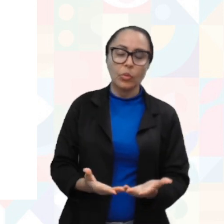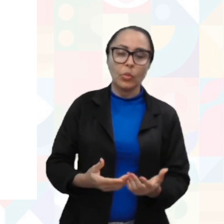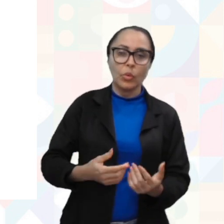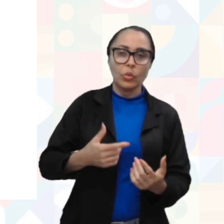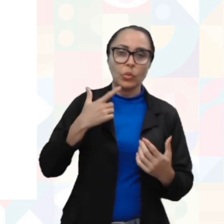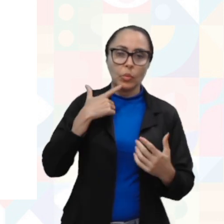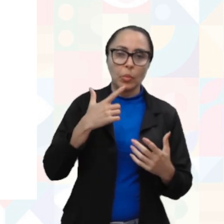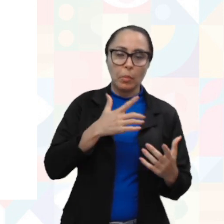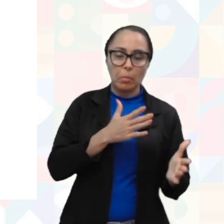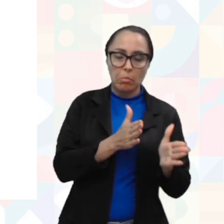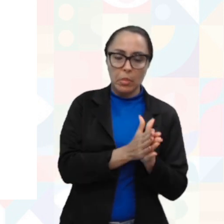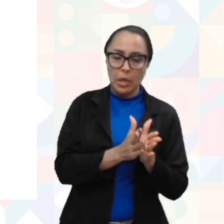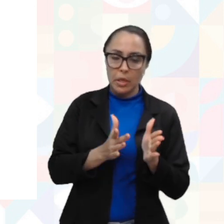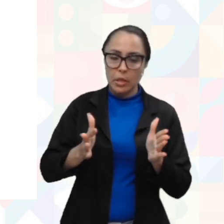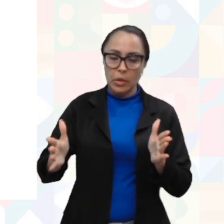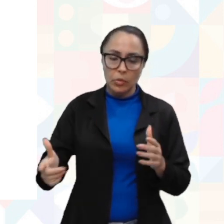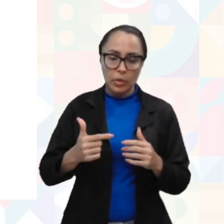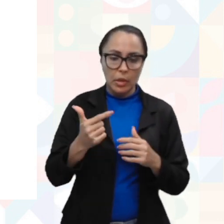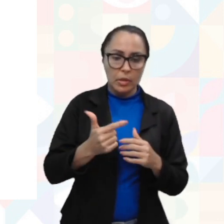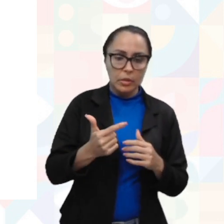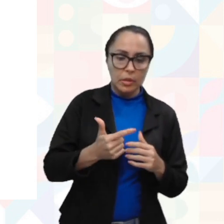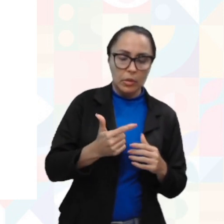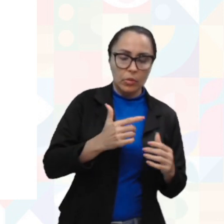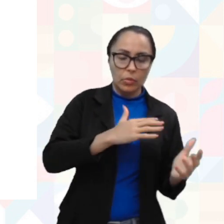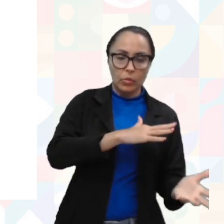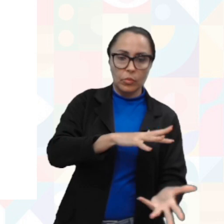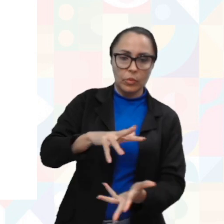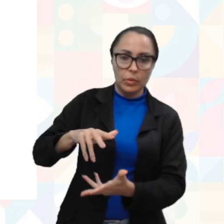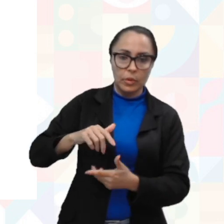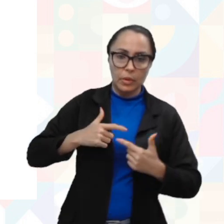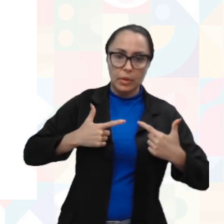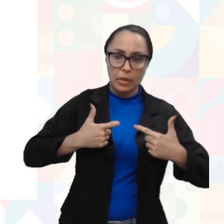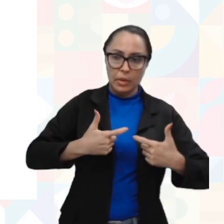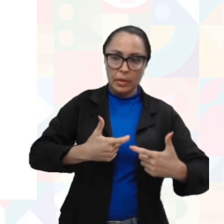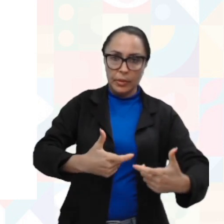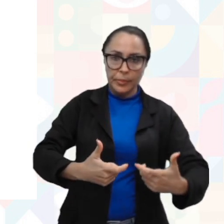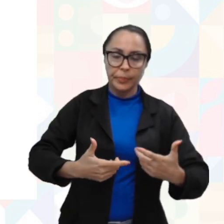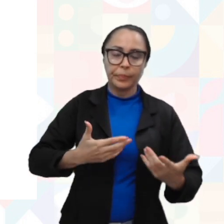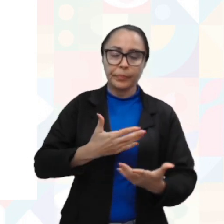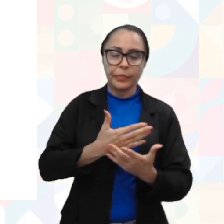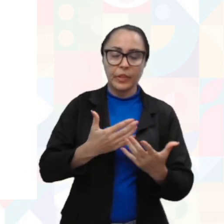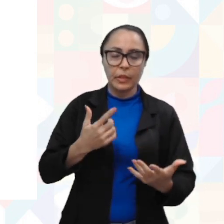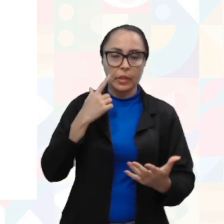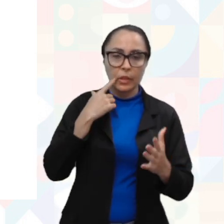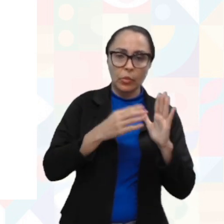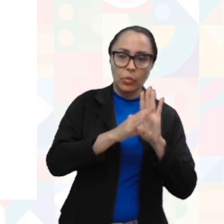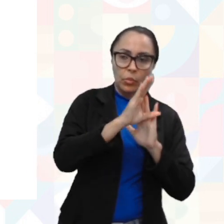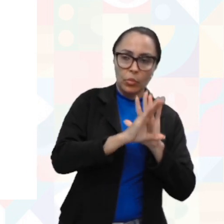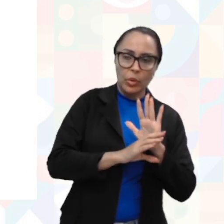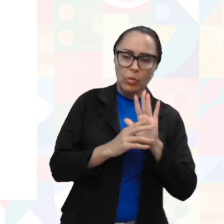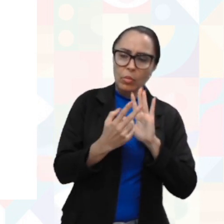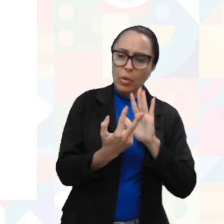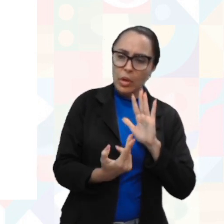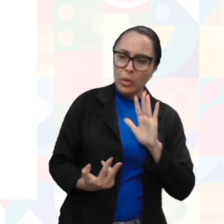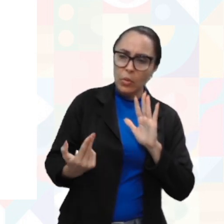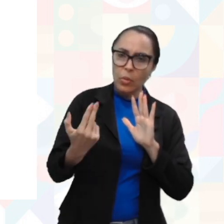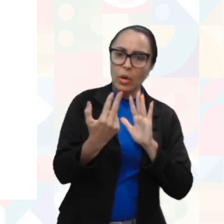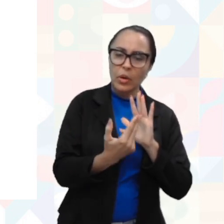Guerra Mundial. Ela seguiu os mesmos ideais, né, adotou um currículo semelhante e